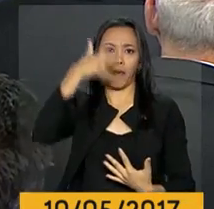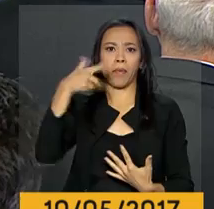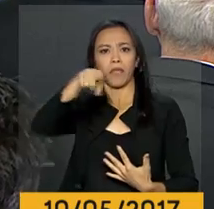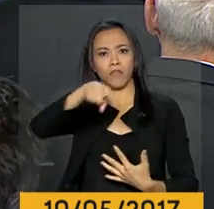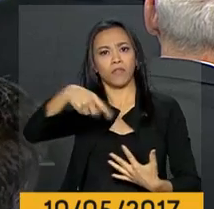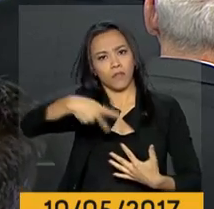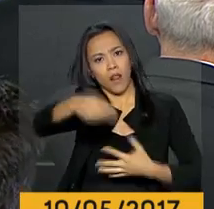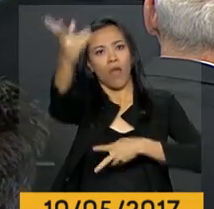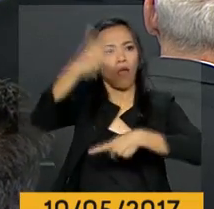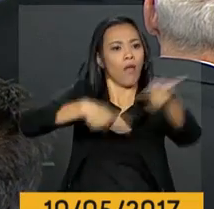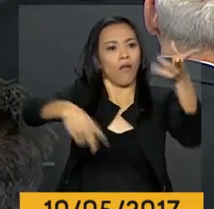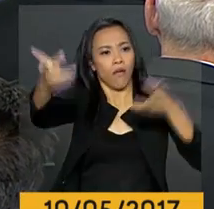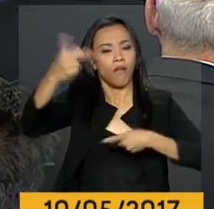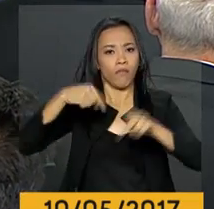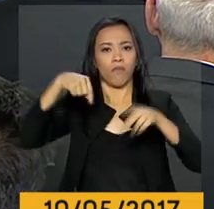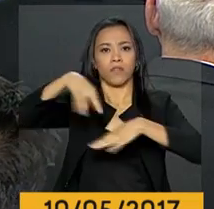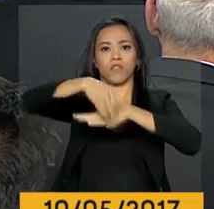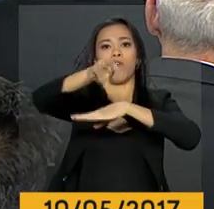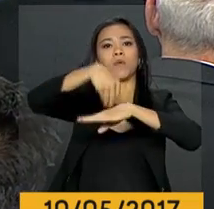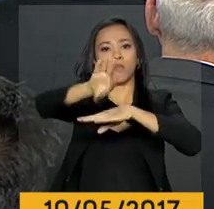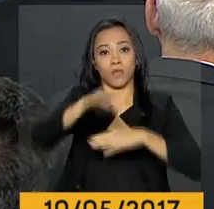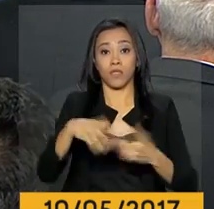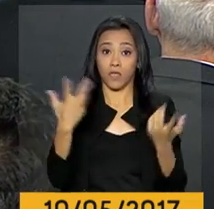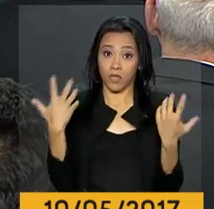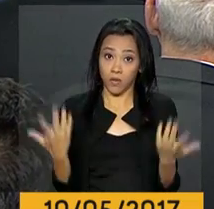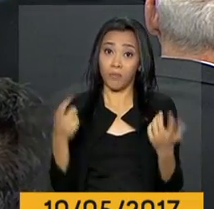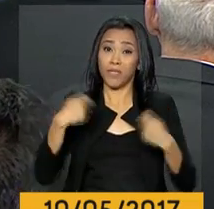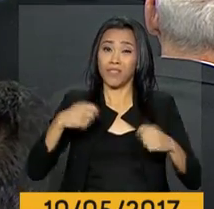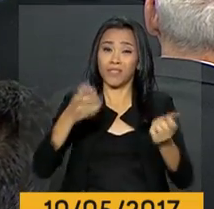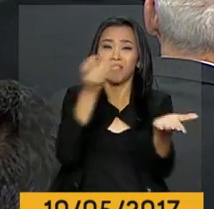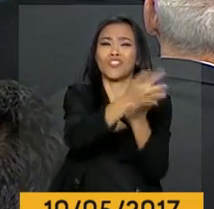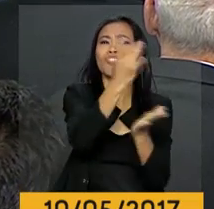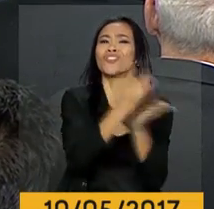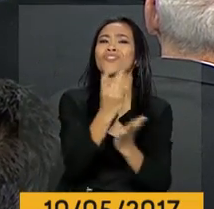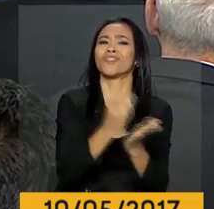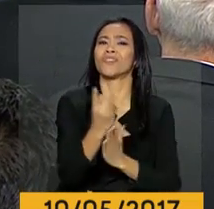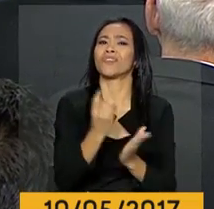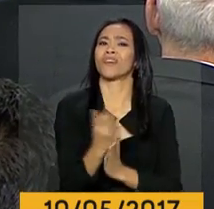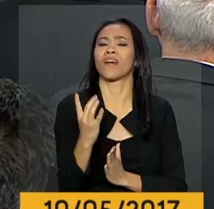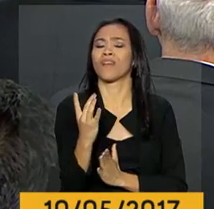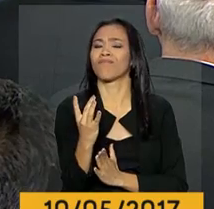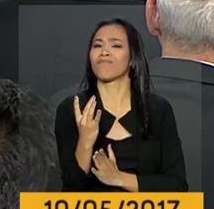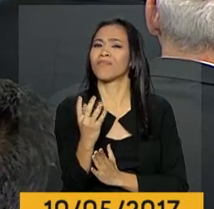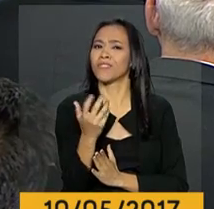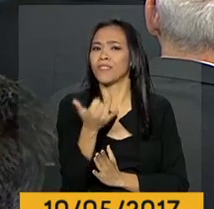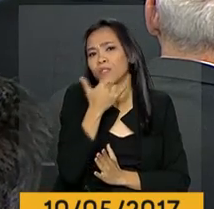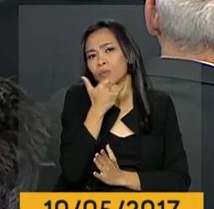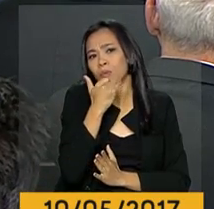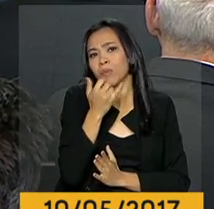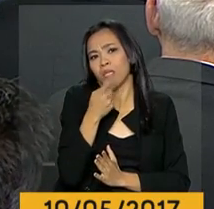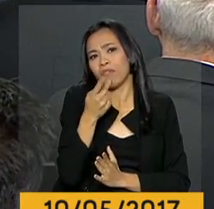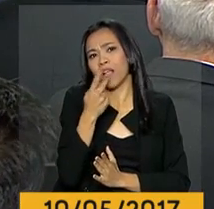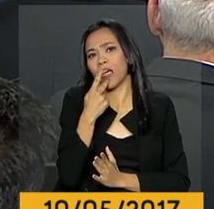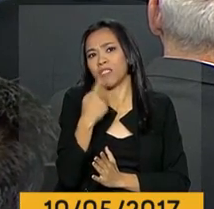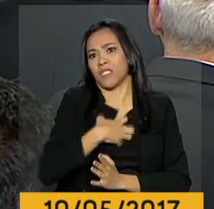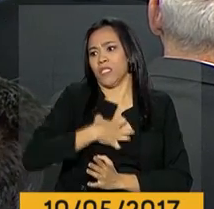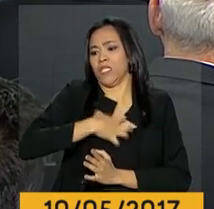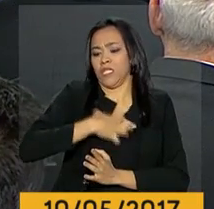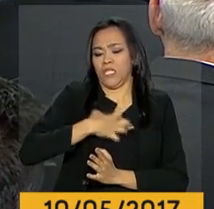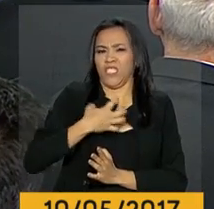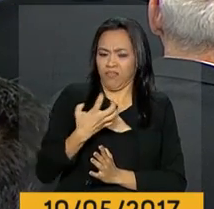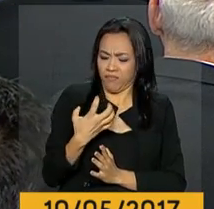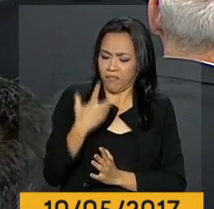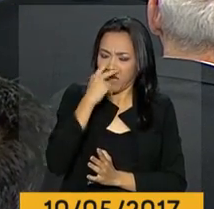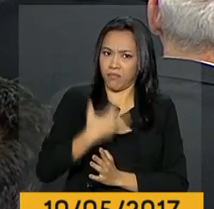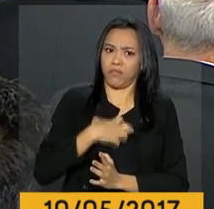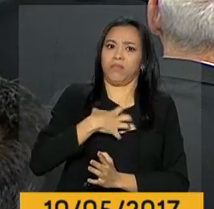pregam fazem esta pregação mas é preciso eliminar uma certa se me permite a expressão livre uma certa rivos que